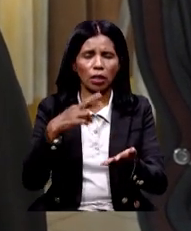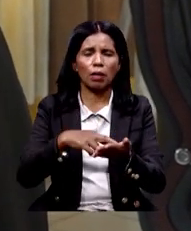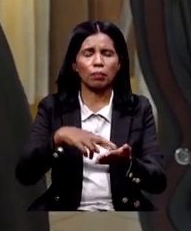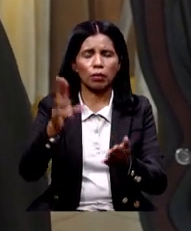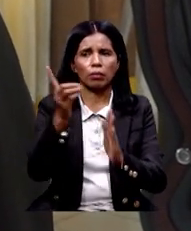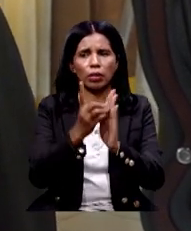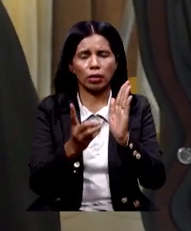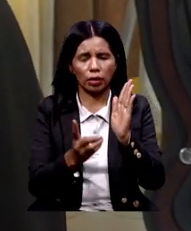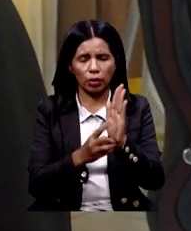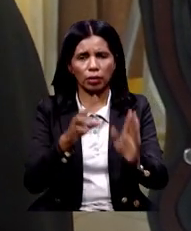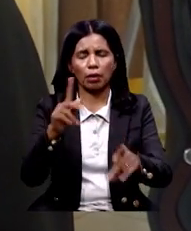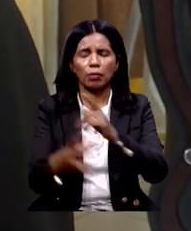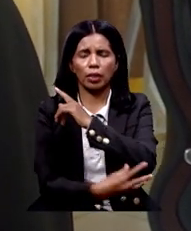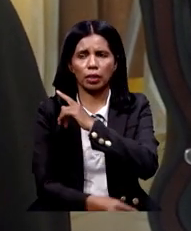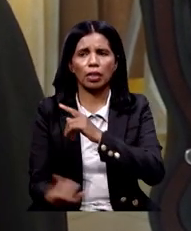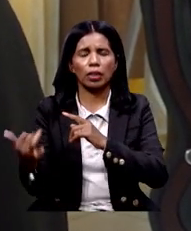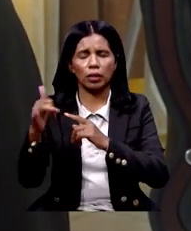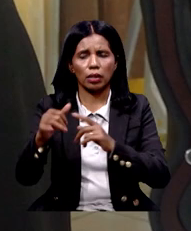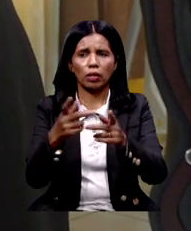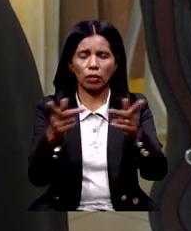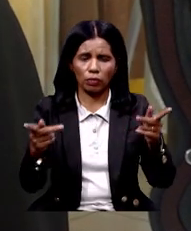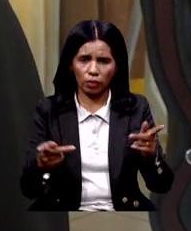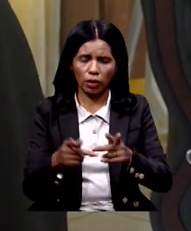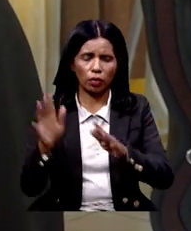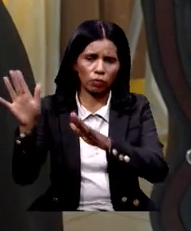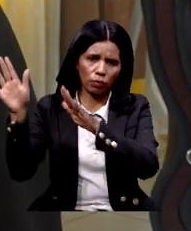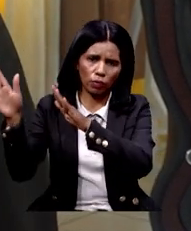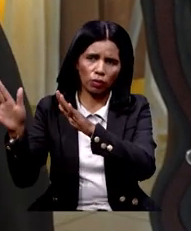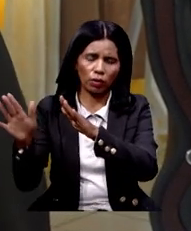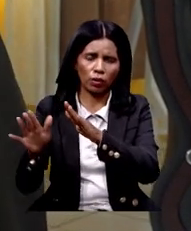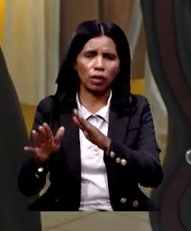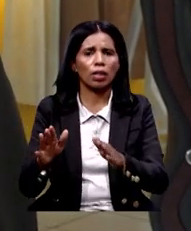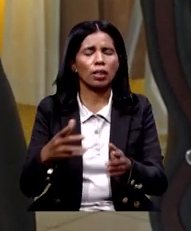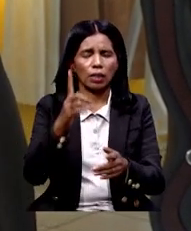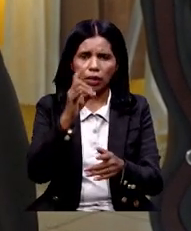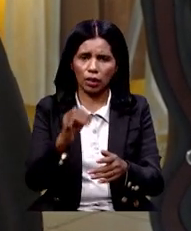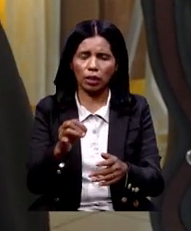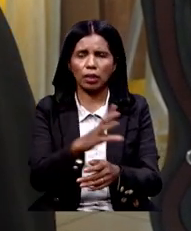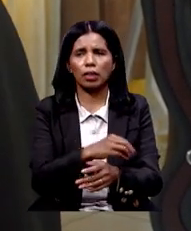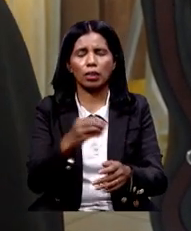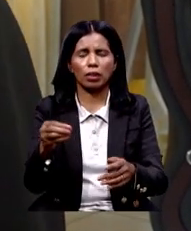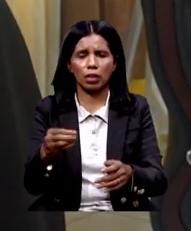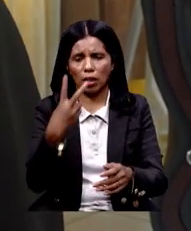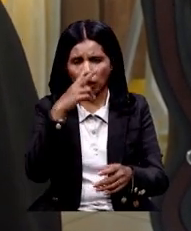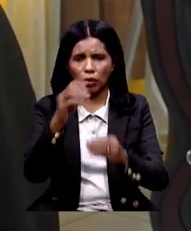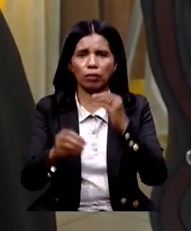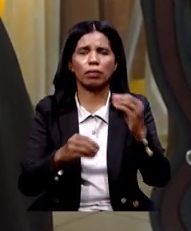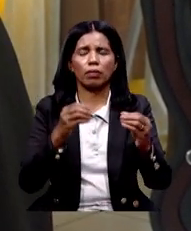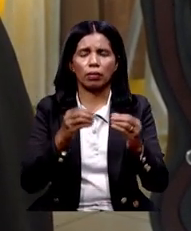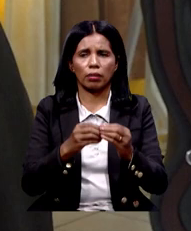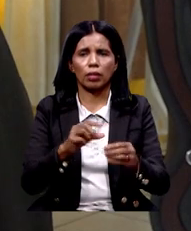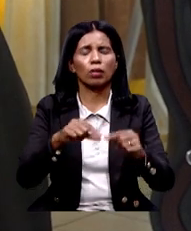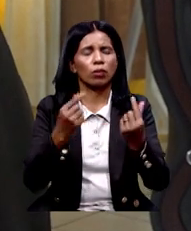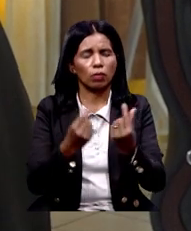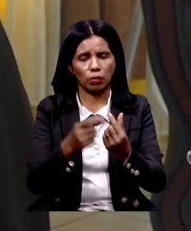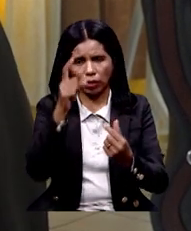sobre vulnerabilidade e a área da NB, e áreas rurais, remotas, ver remotas, depois a repartir a linha de grupo de